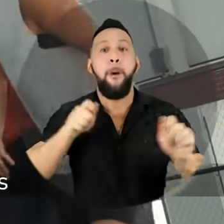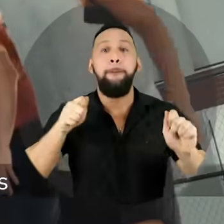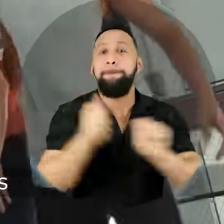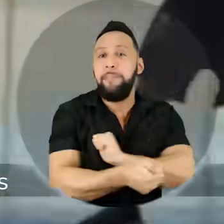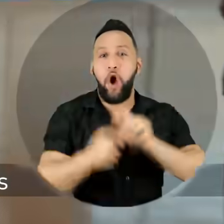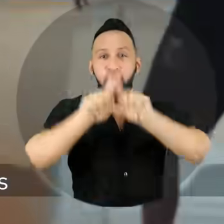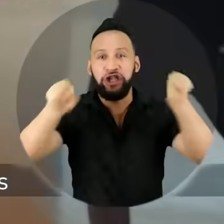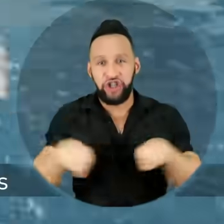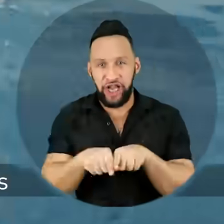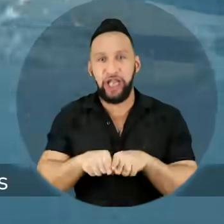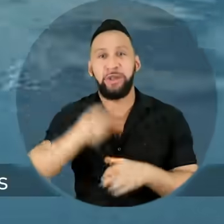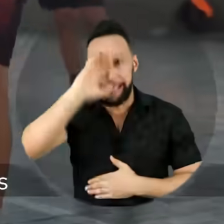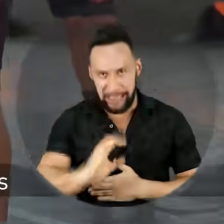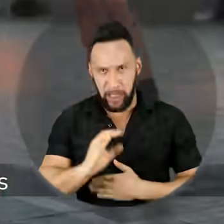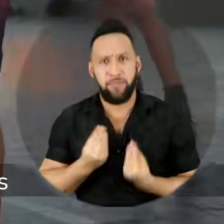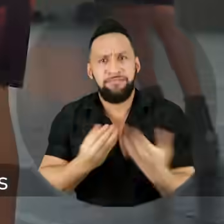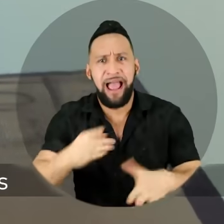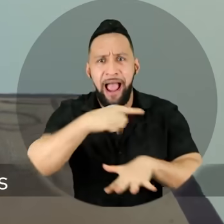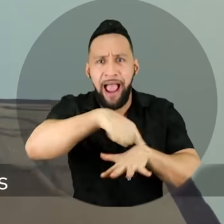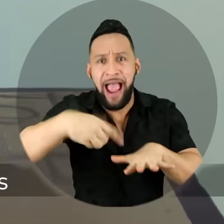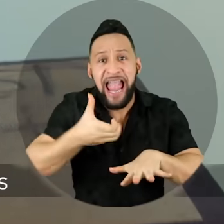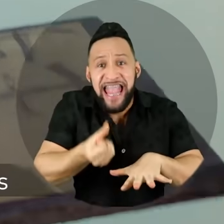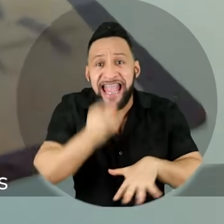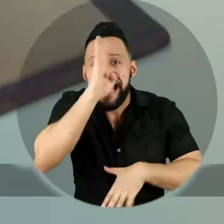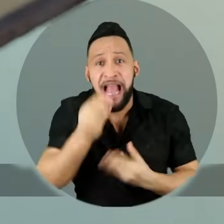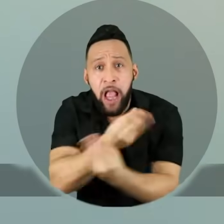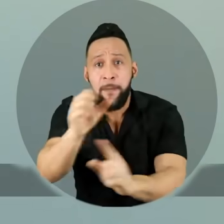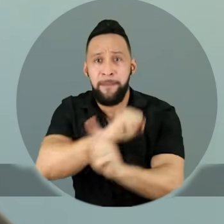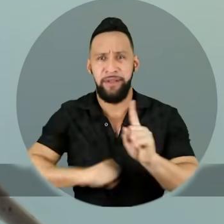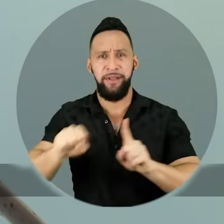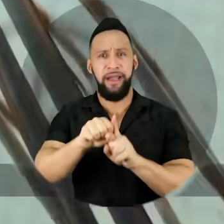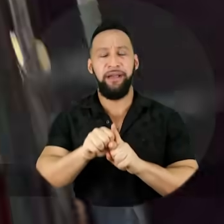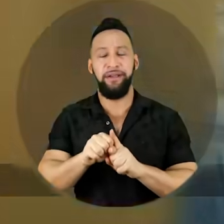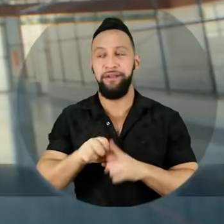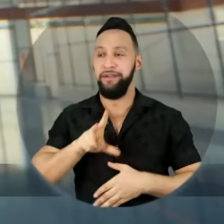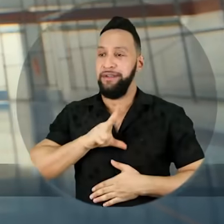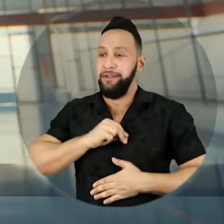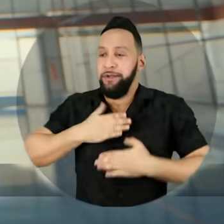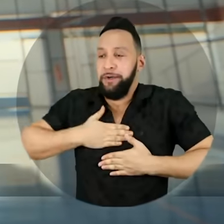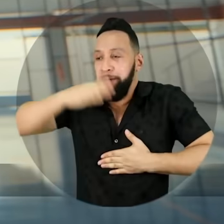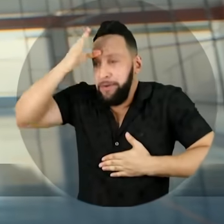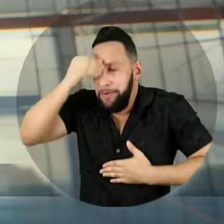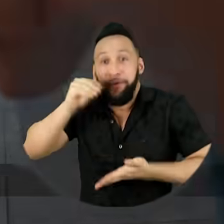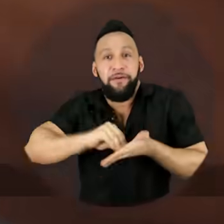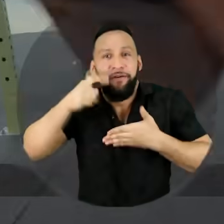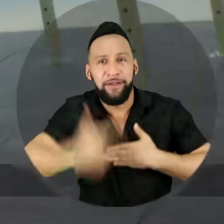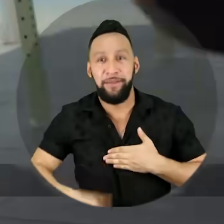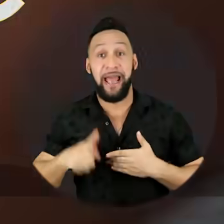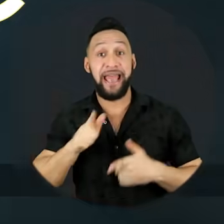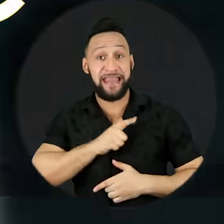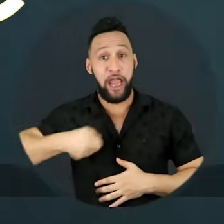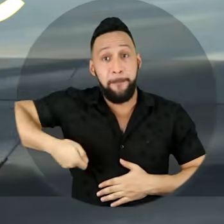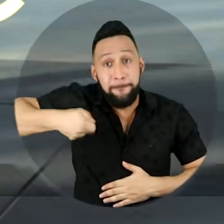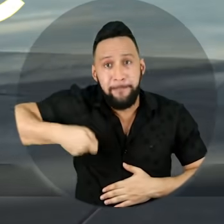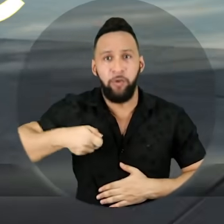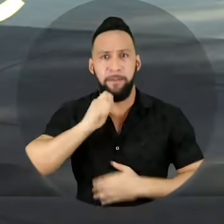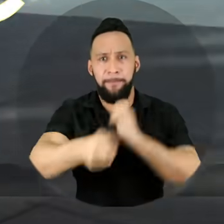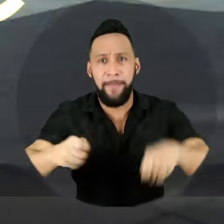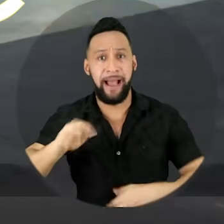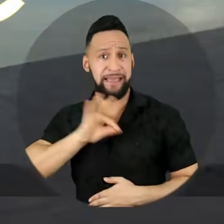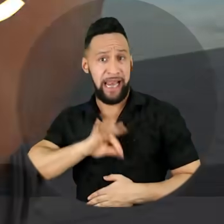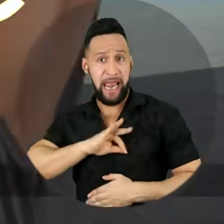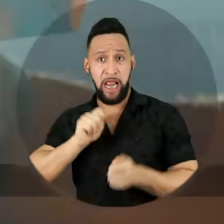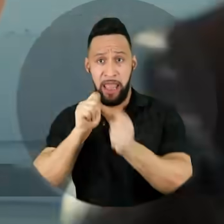Agora oferece aulas gratuitas de 16 modalidades diferentes. Ufa! Pera aí, que ainda tem mais. Tem o Bolsa Esporte, que dá uma ajuda financeira